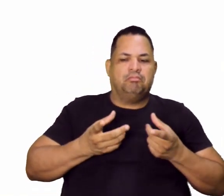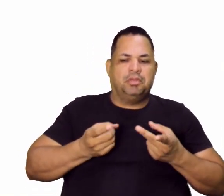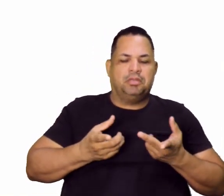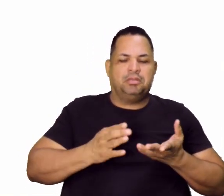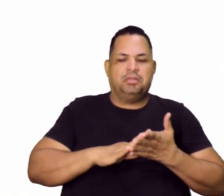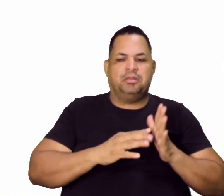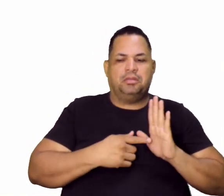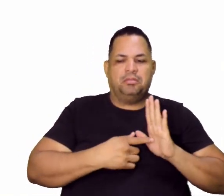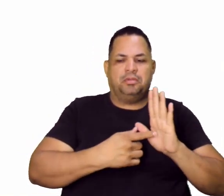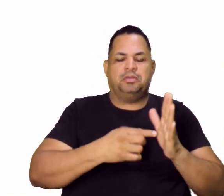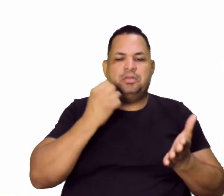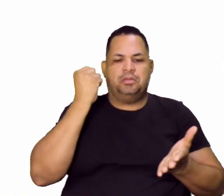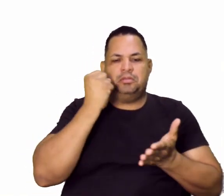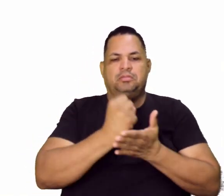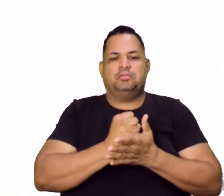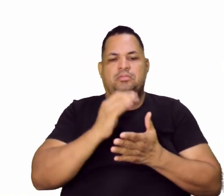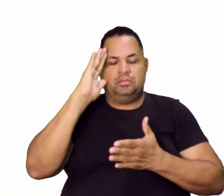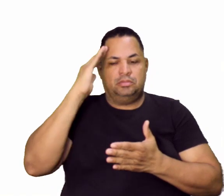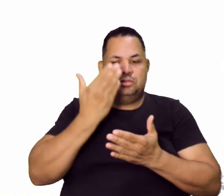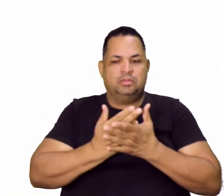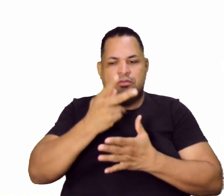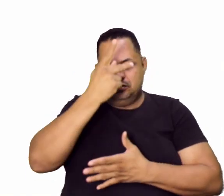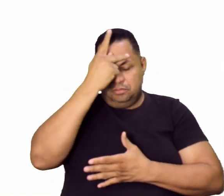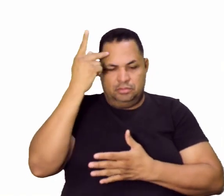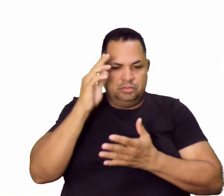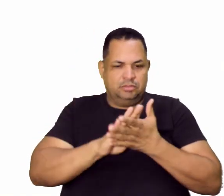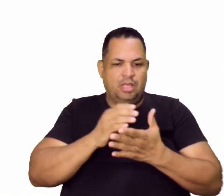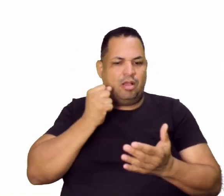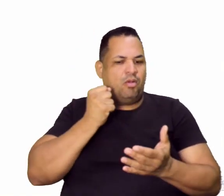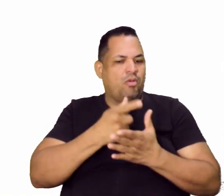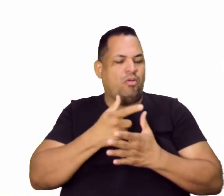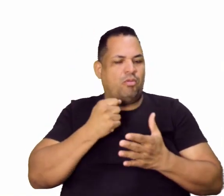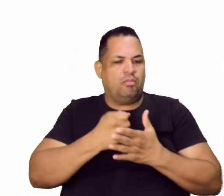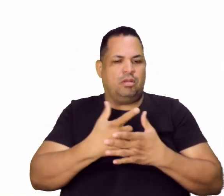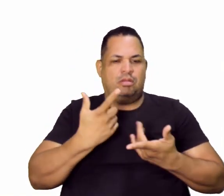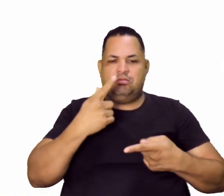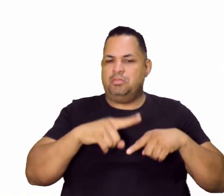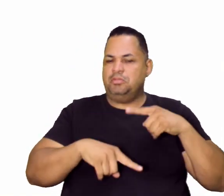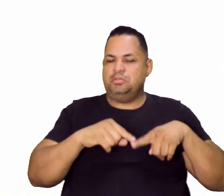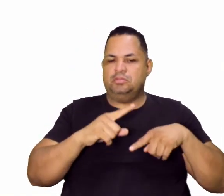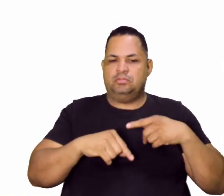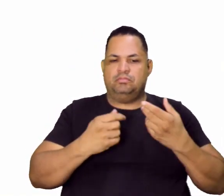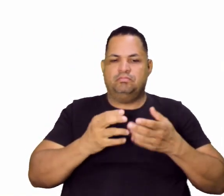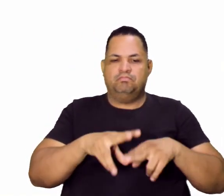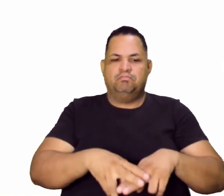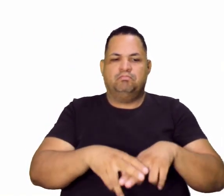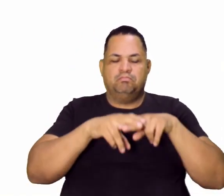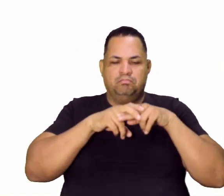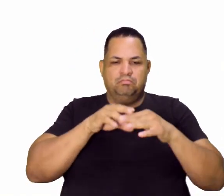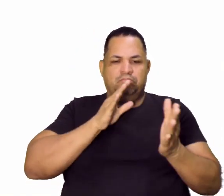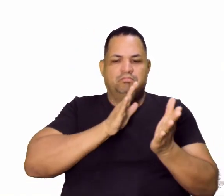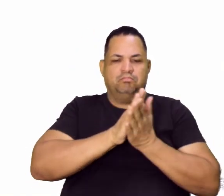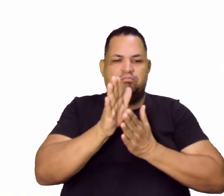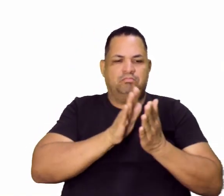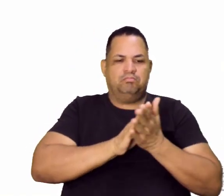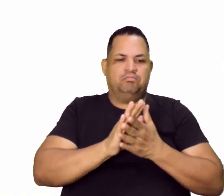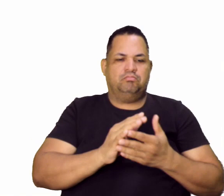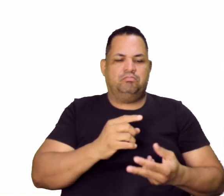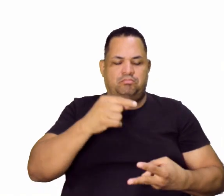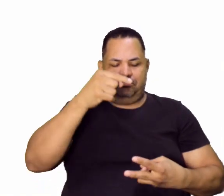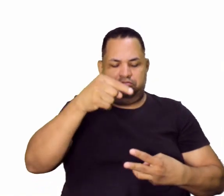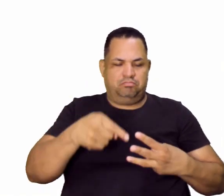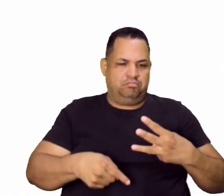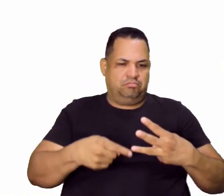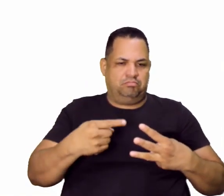uma marca, né? Convencer as pessoas, então, para consumir algo. Então, por isso, publicitário. 3 pontos